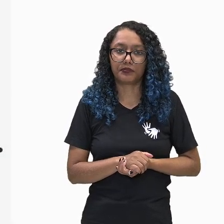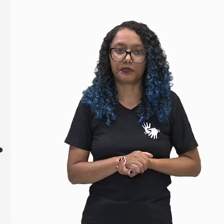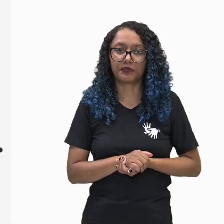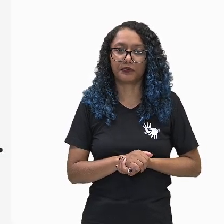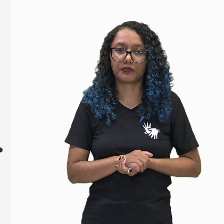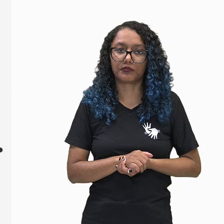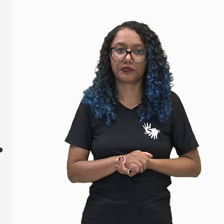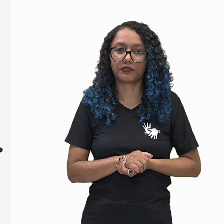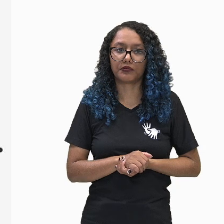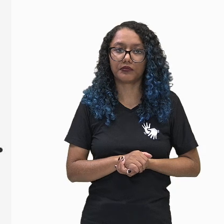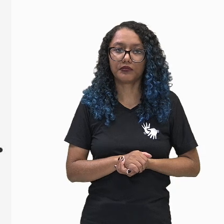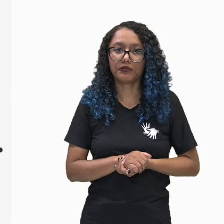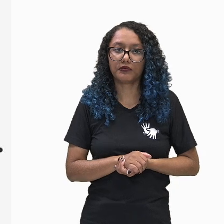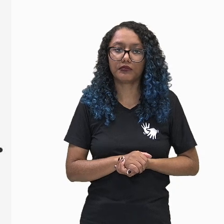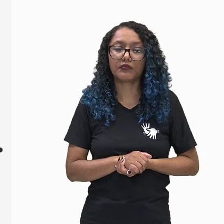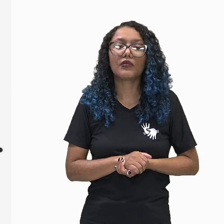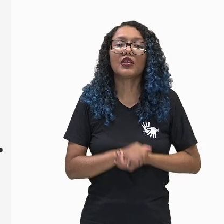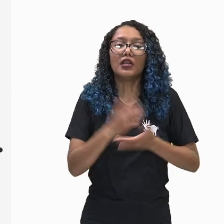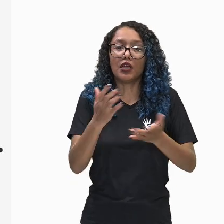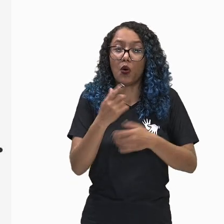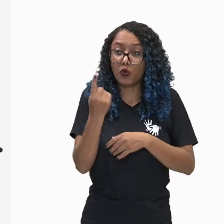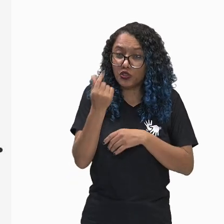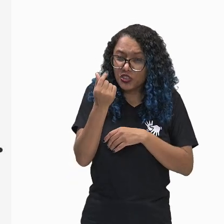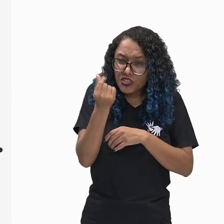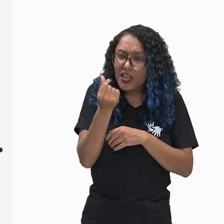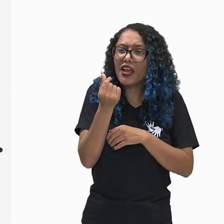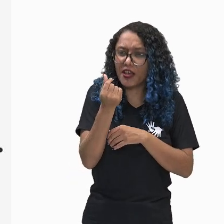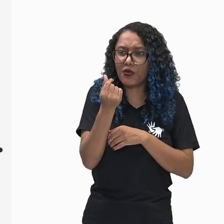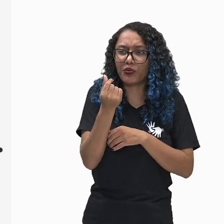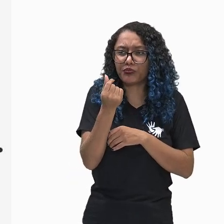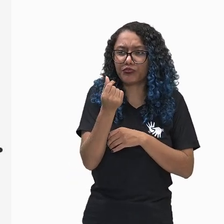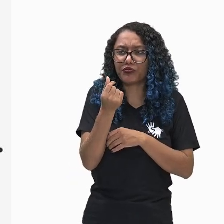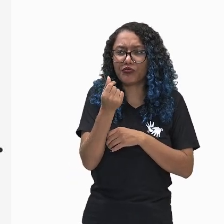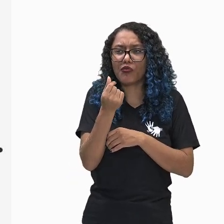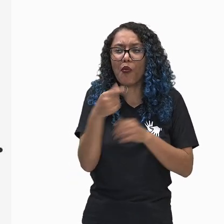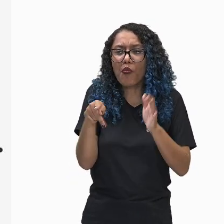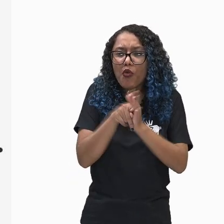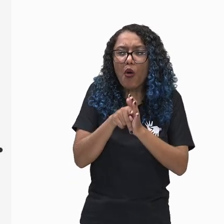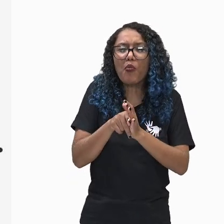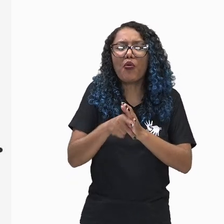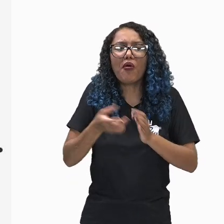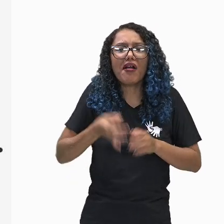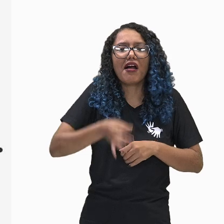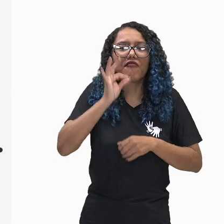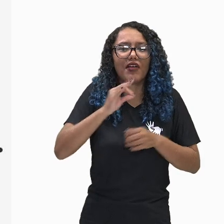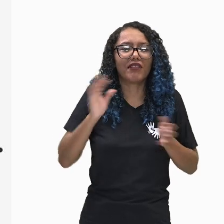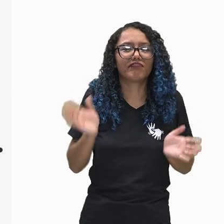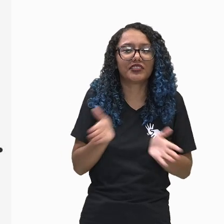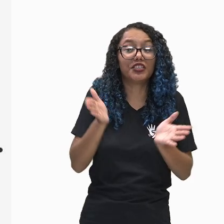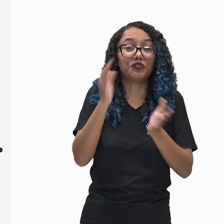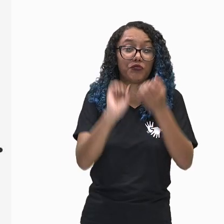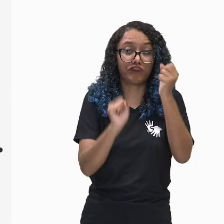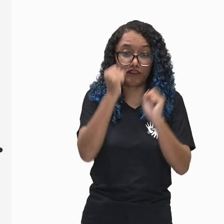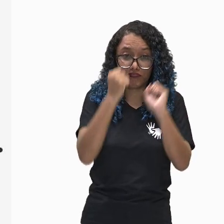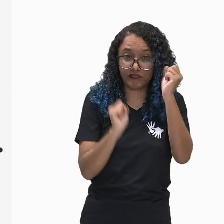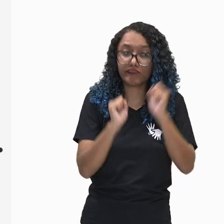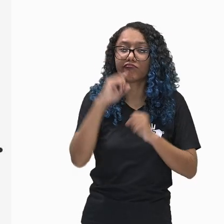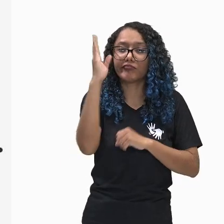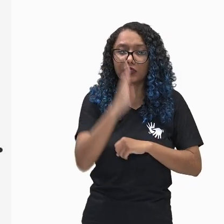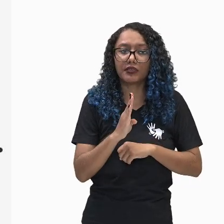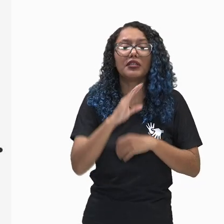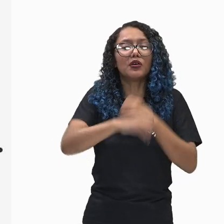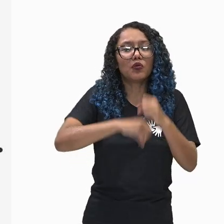O capital gerado pelo café promoveu o início da industrialização no Brasil. Em 1842, o governo